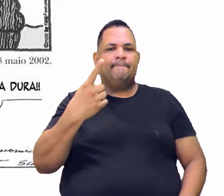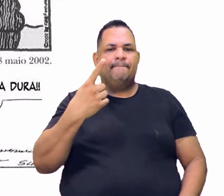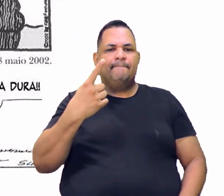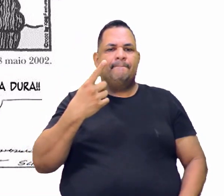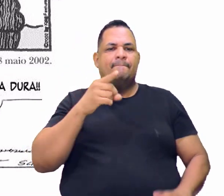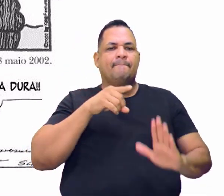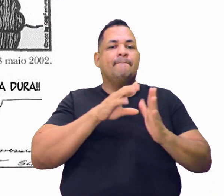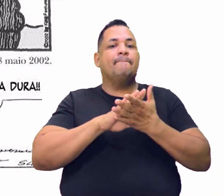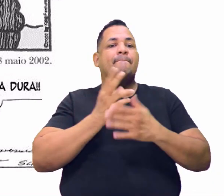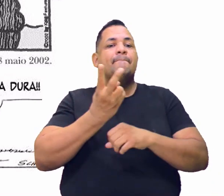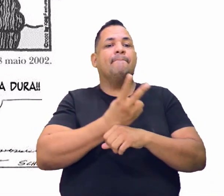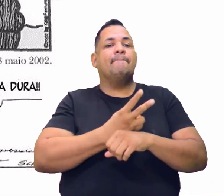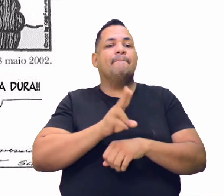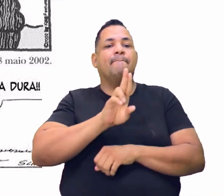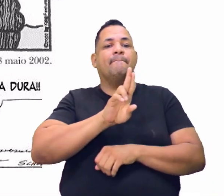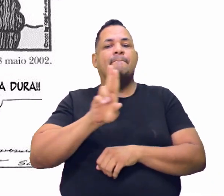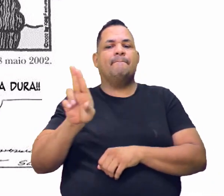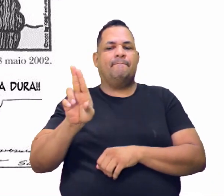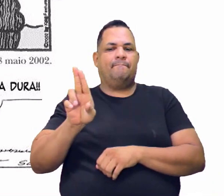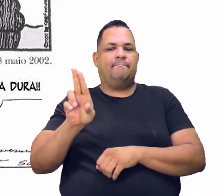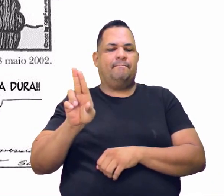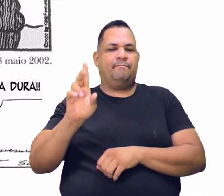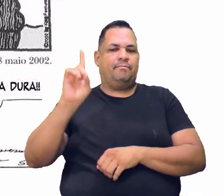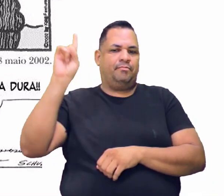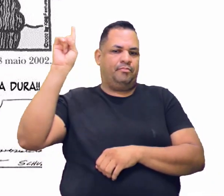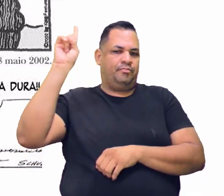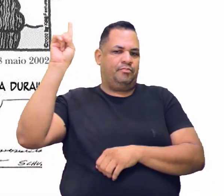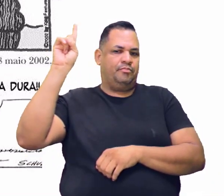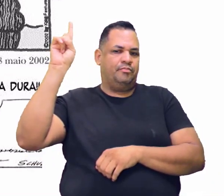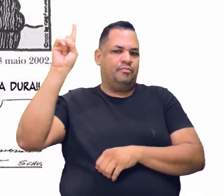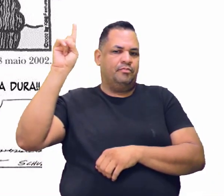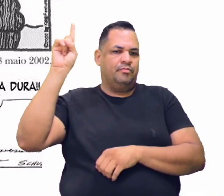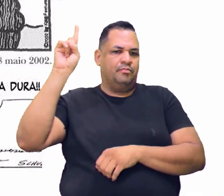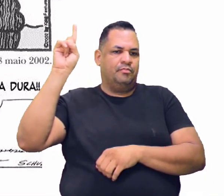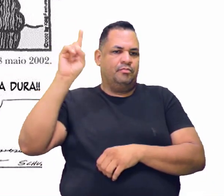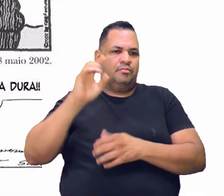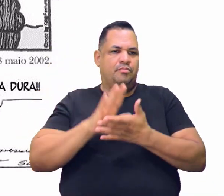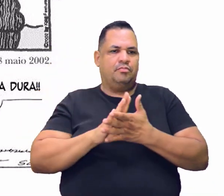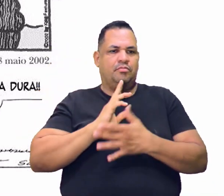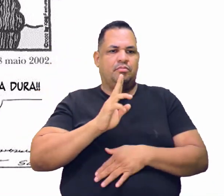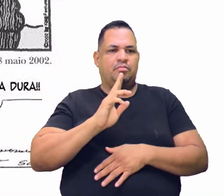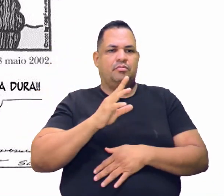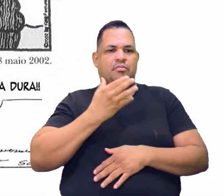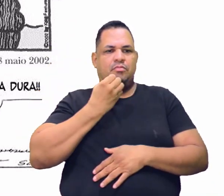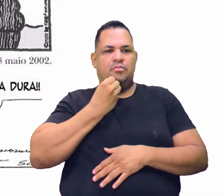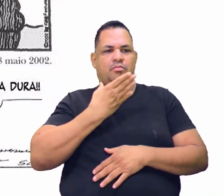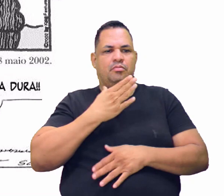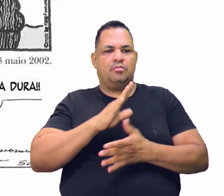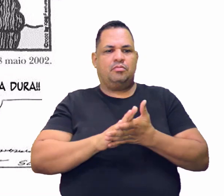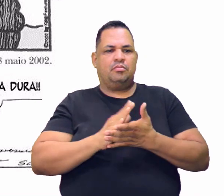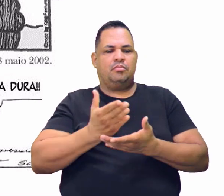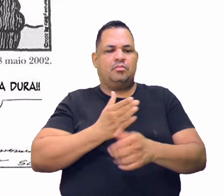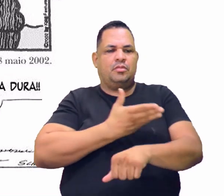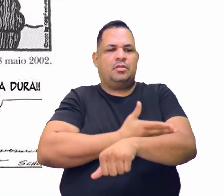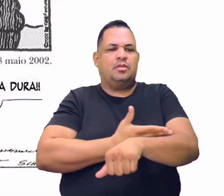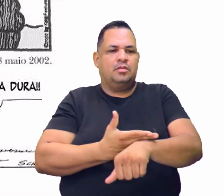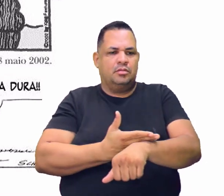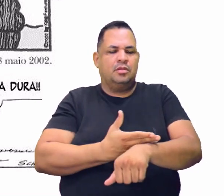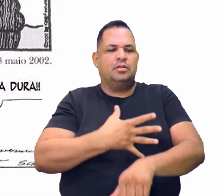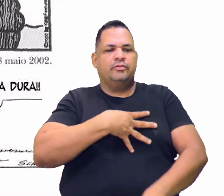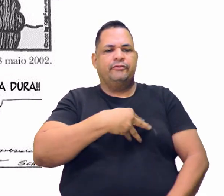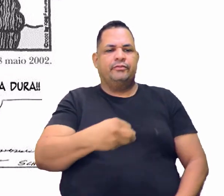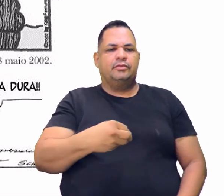nome. Vamos lá. É sempre bom ser educado,